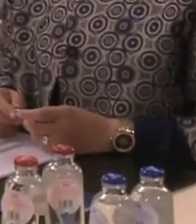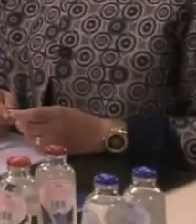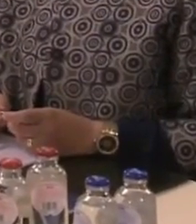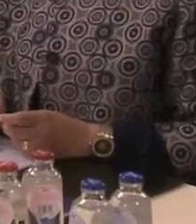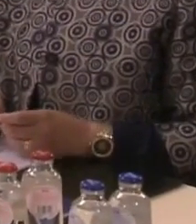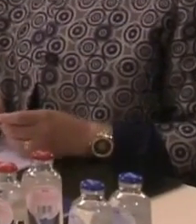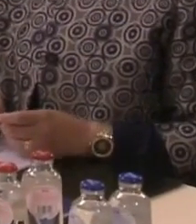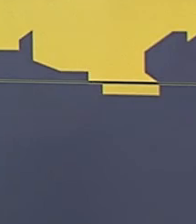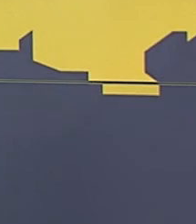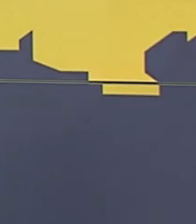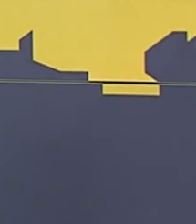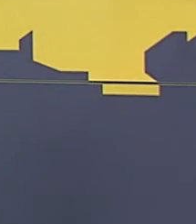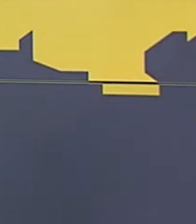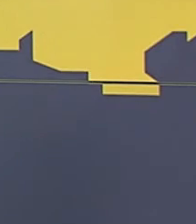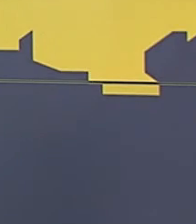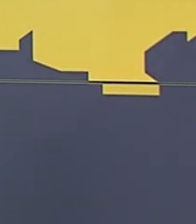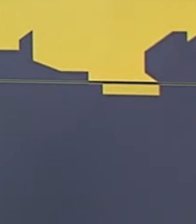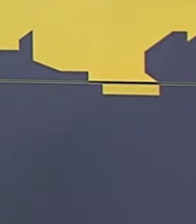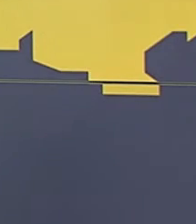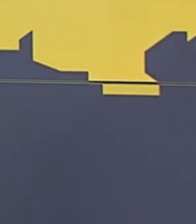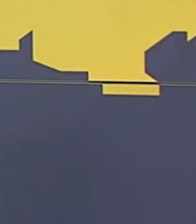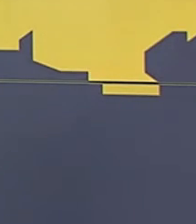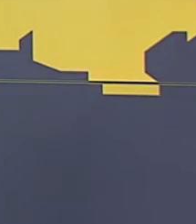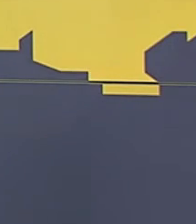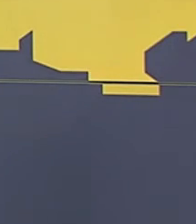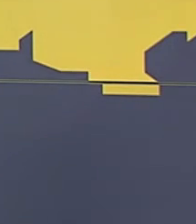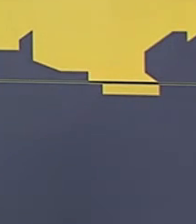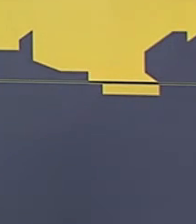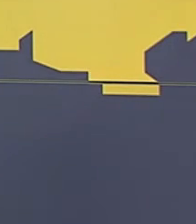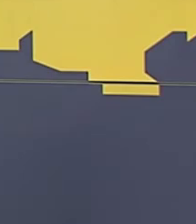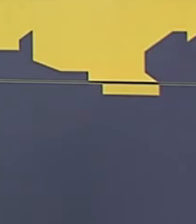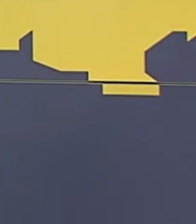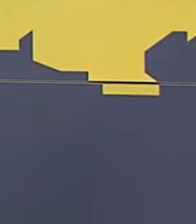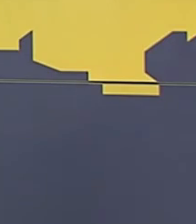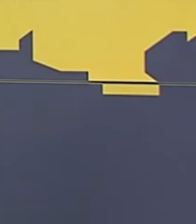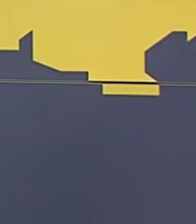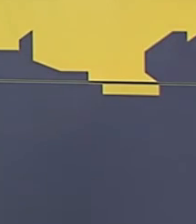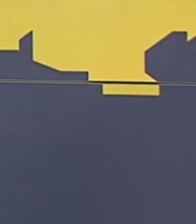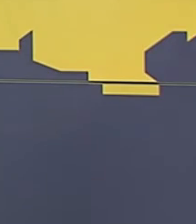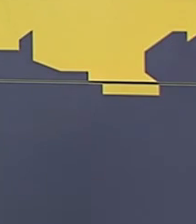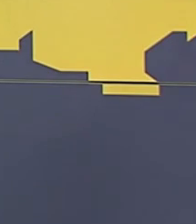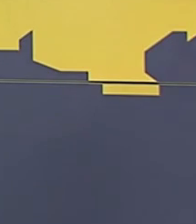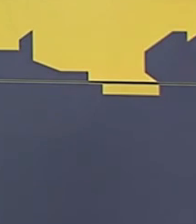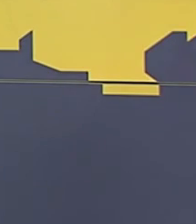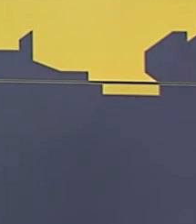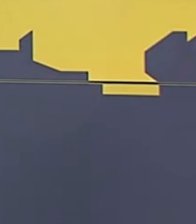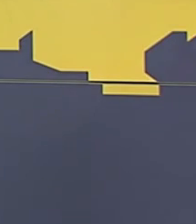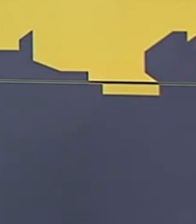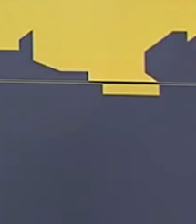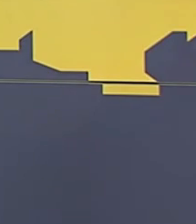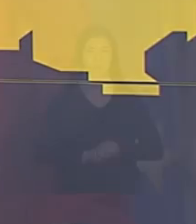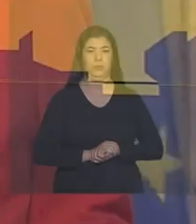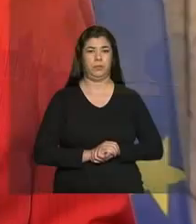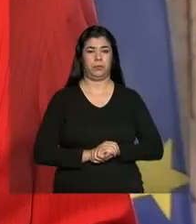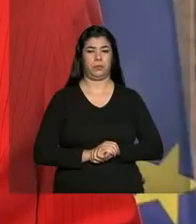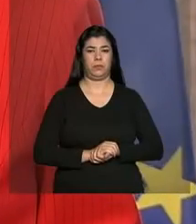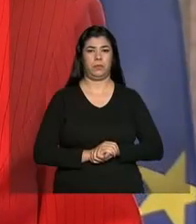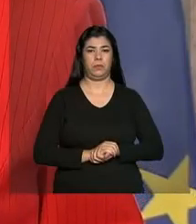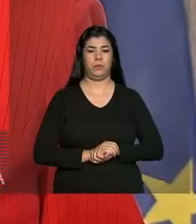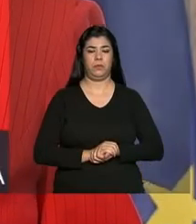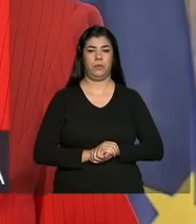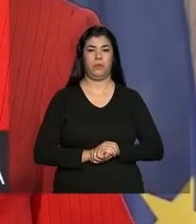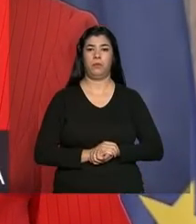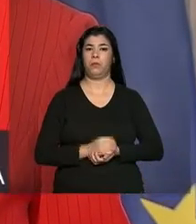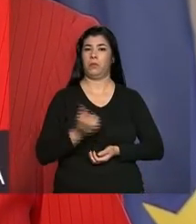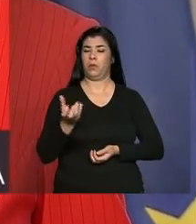da reunião. Após o encontro, a presidenta Dilma Rousseff concedeu declaração à imprensa. Eu